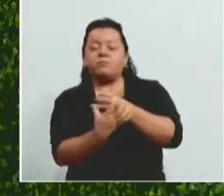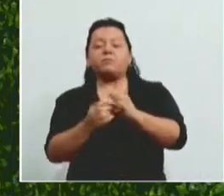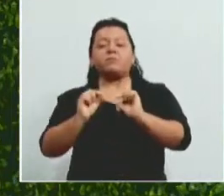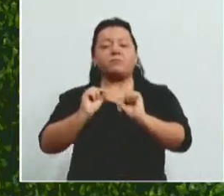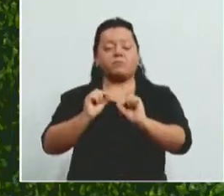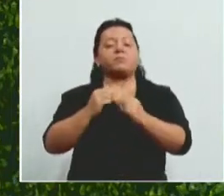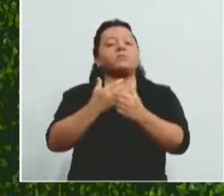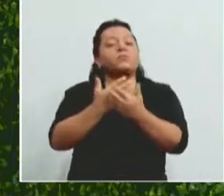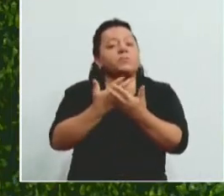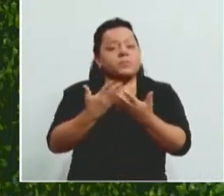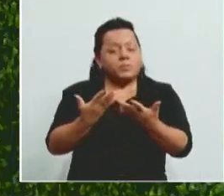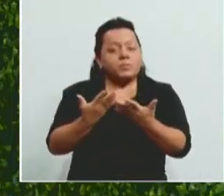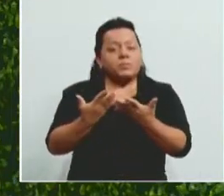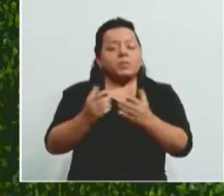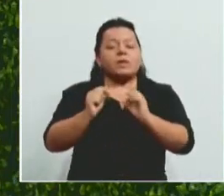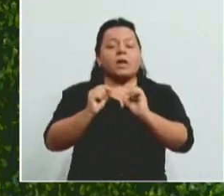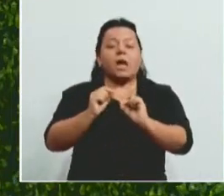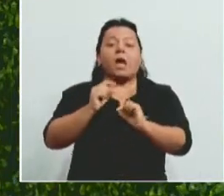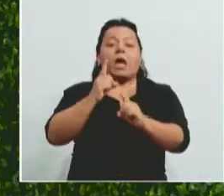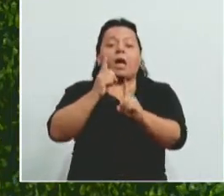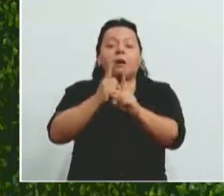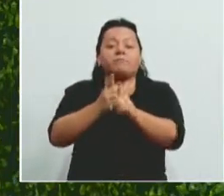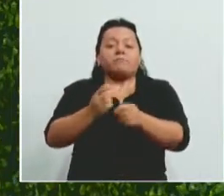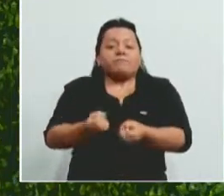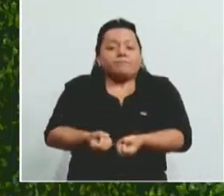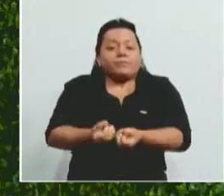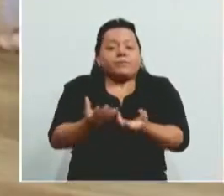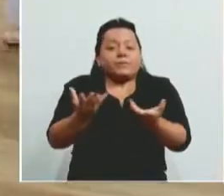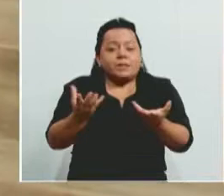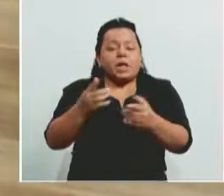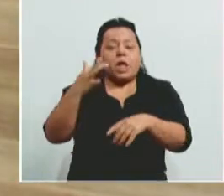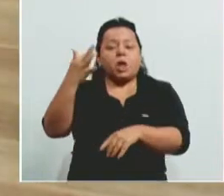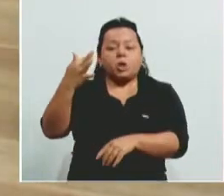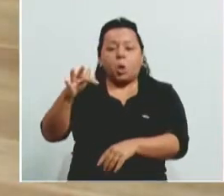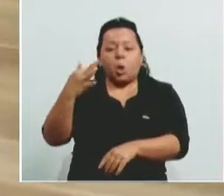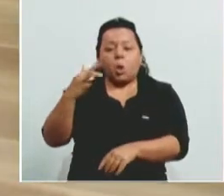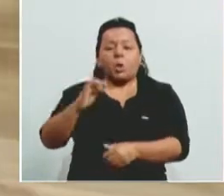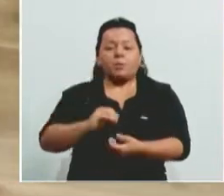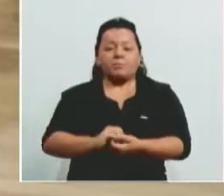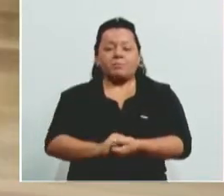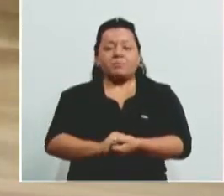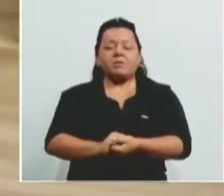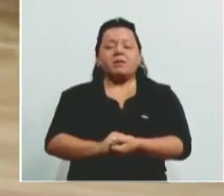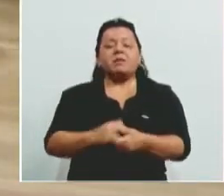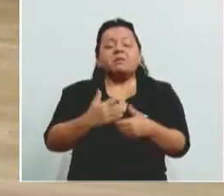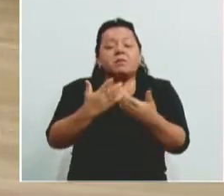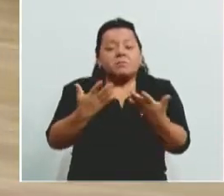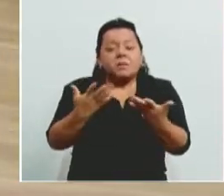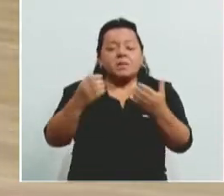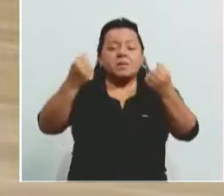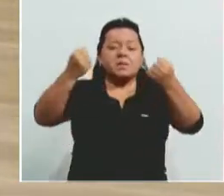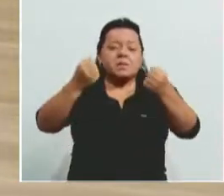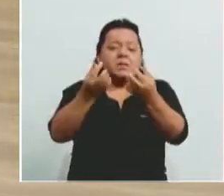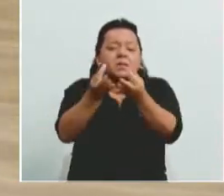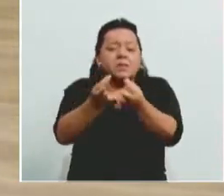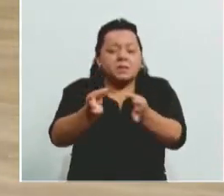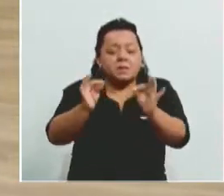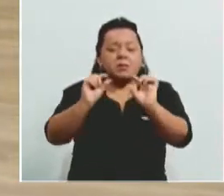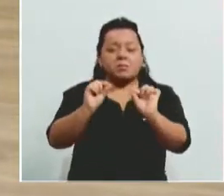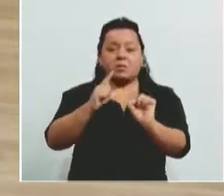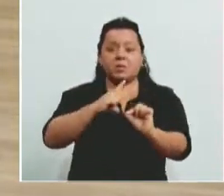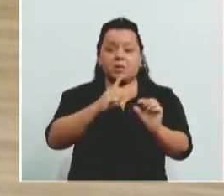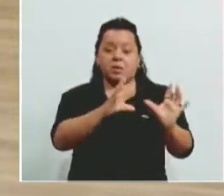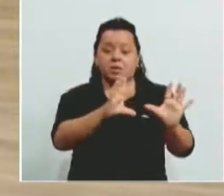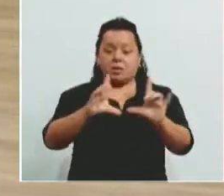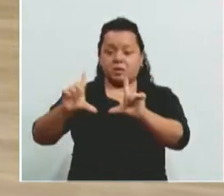só dentro do útero, e aí provoca a endometriose. Para ficar mais simples para a gente explicar, doutora, a gente separou aqui uma imagem, inclusive, né? Vou pedir para a